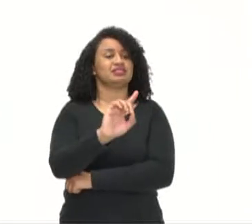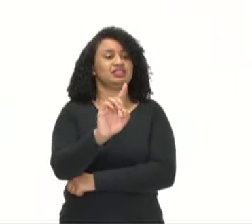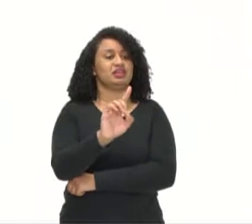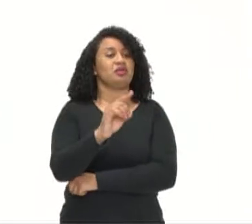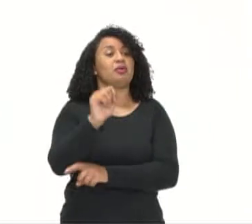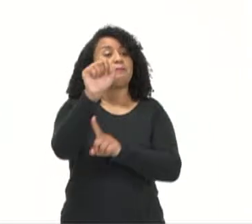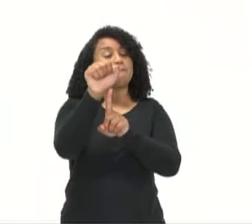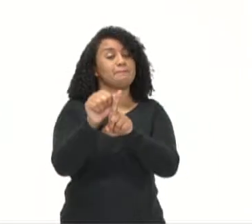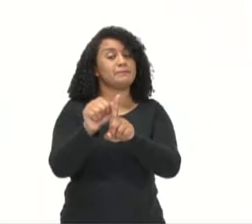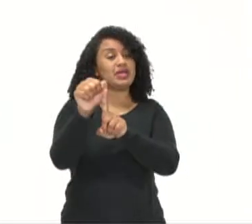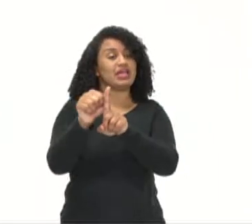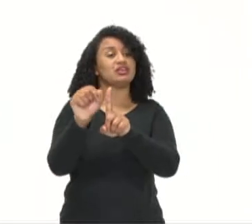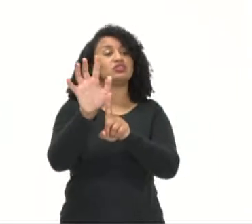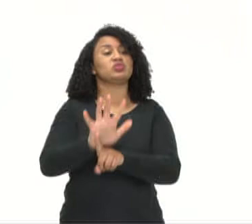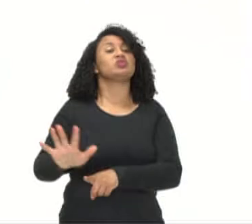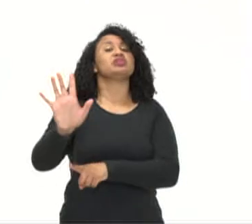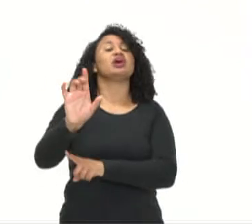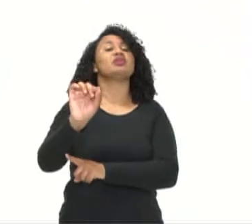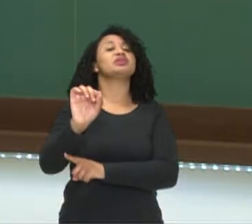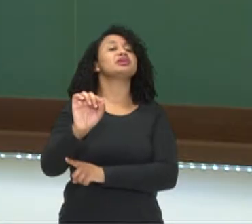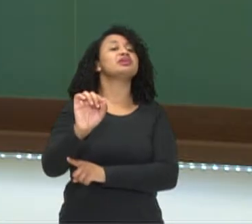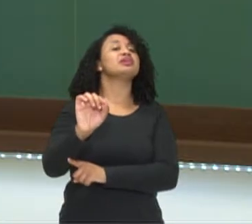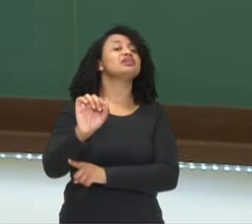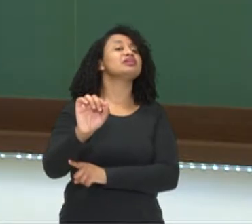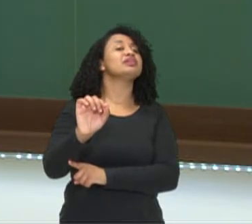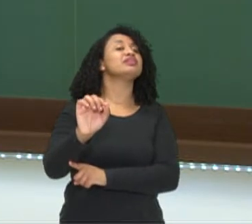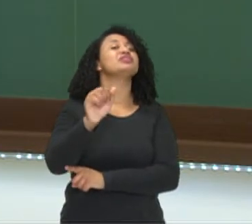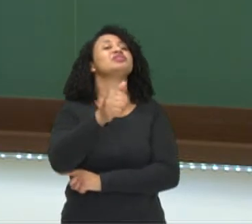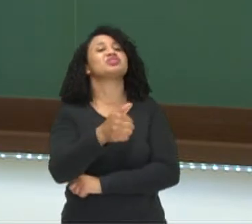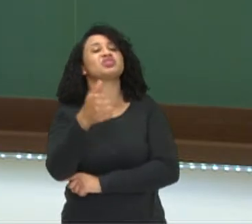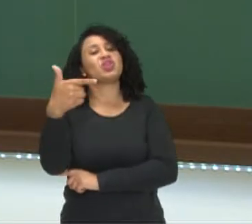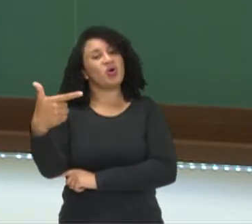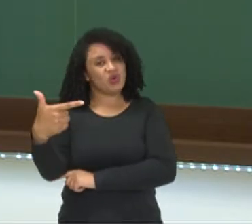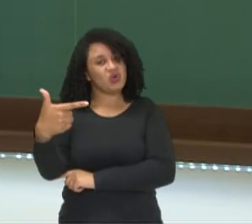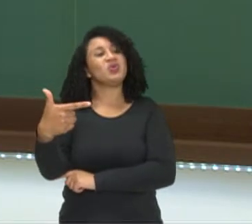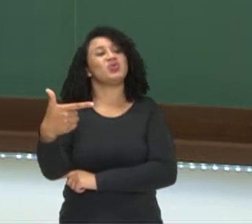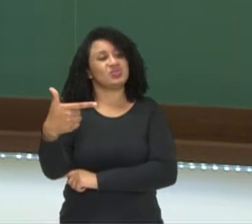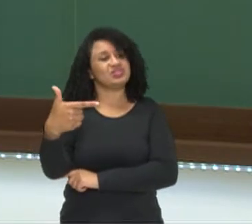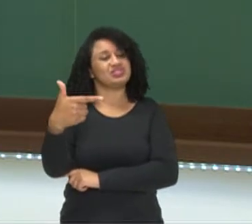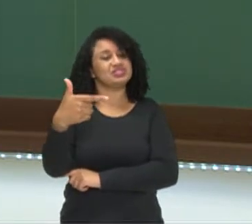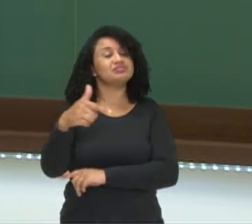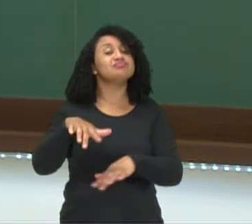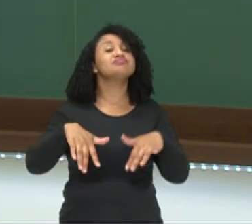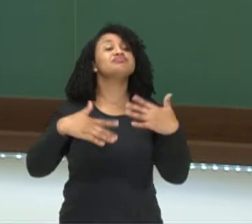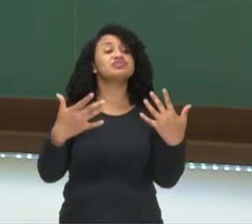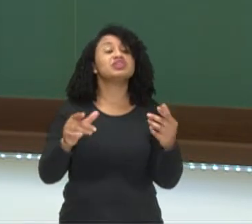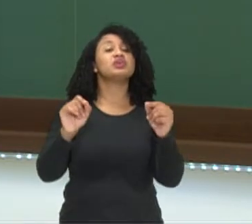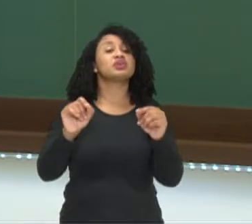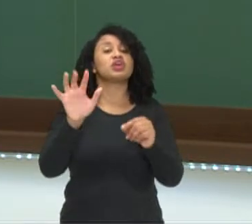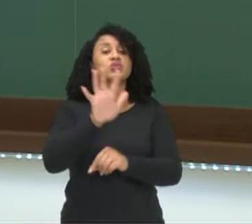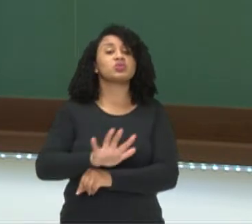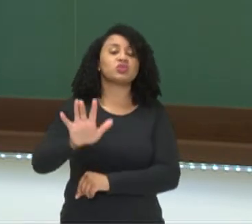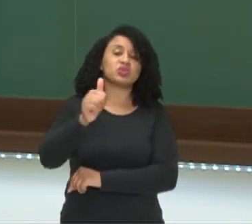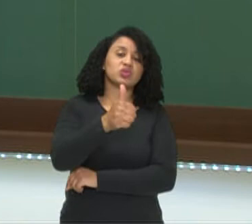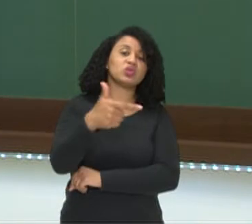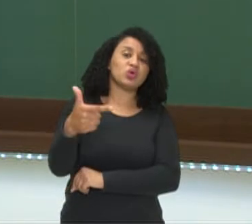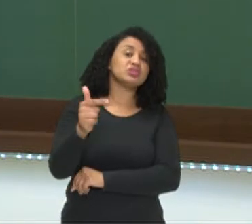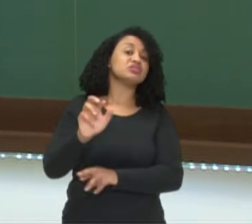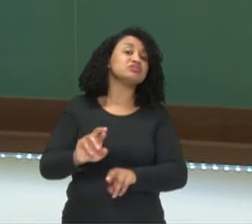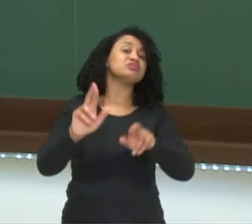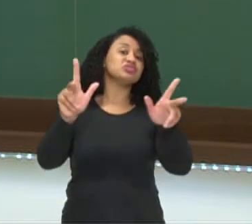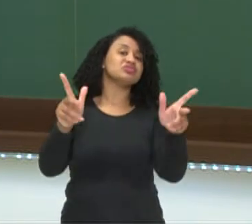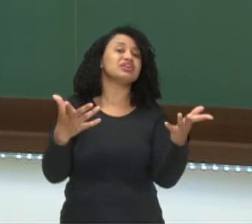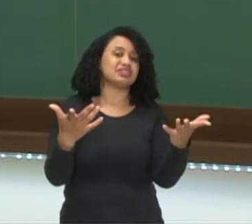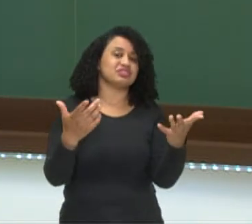fala em meses, o total é 12, ok? Então, meu total é 12, então fica